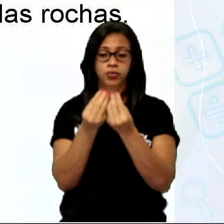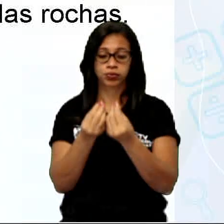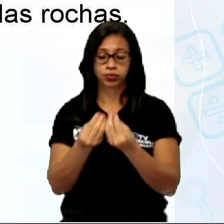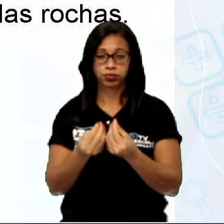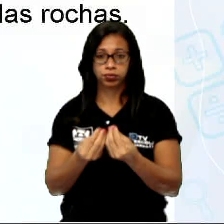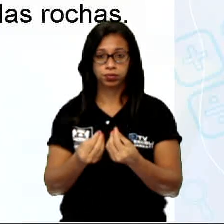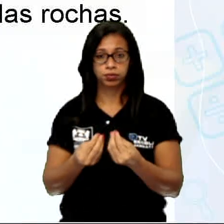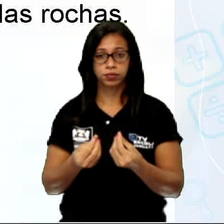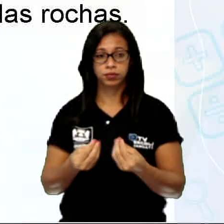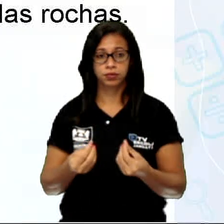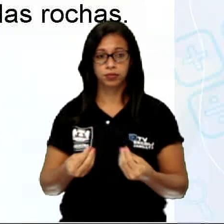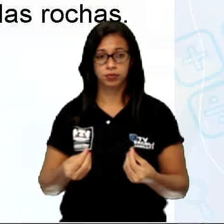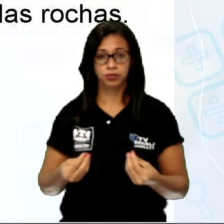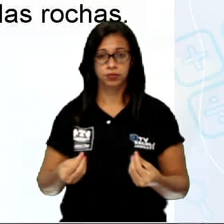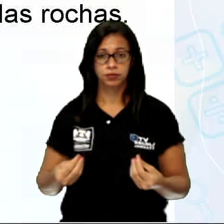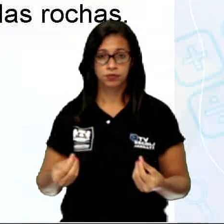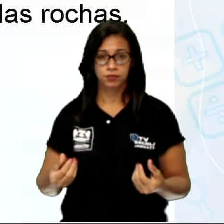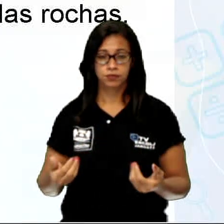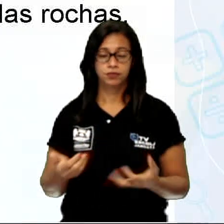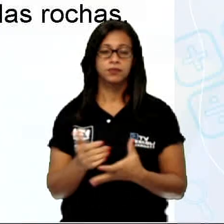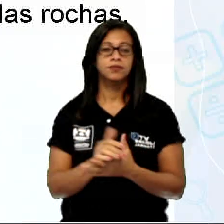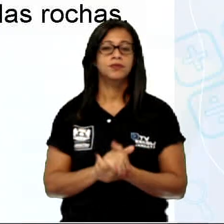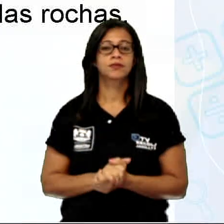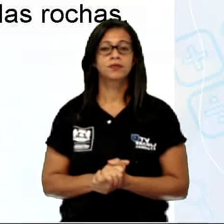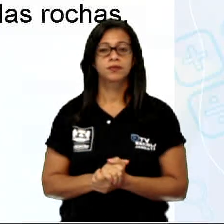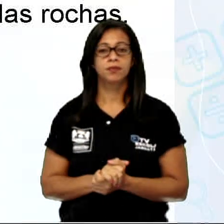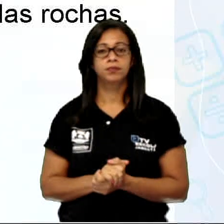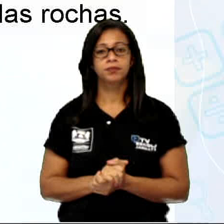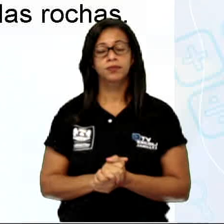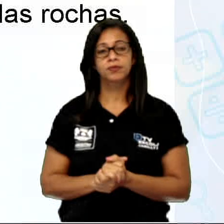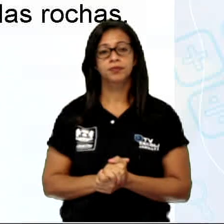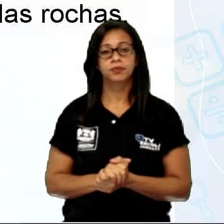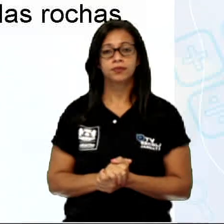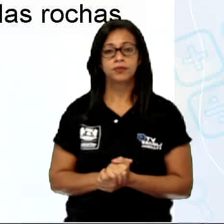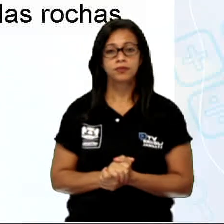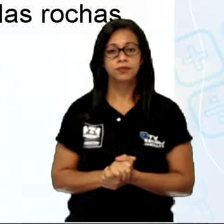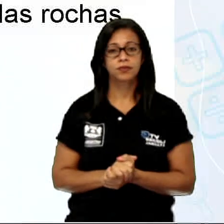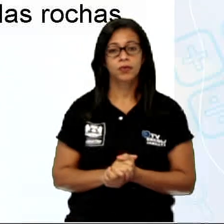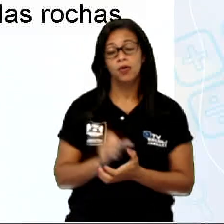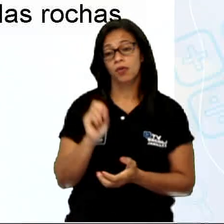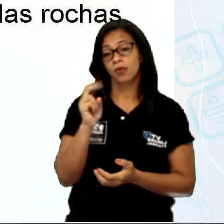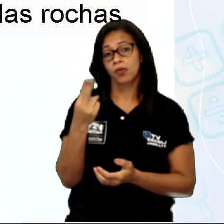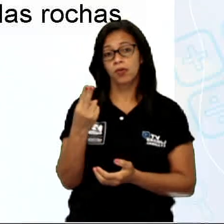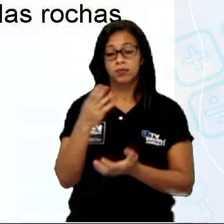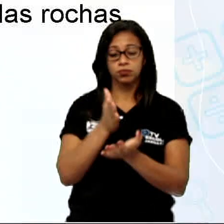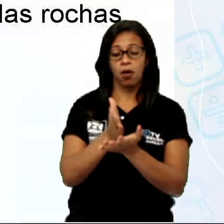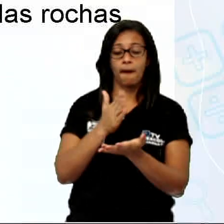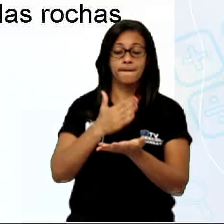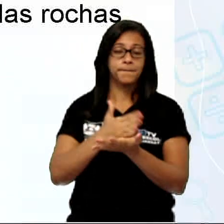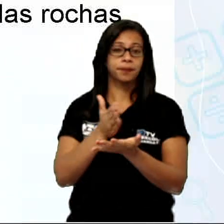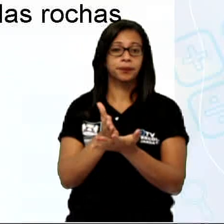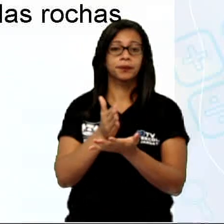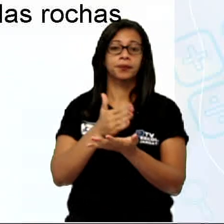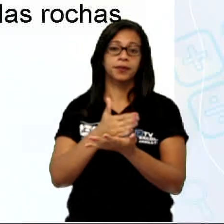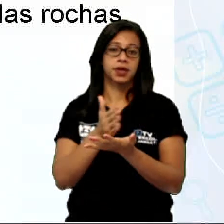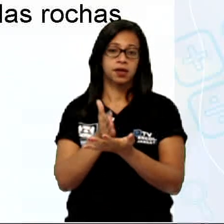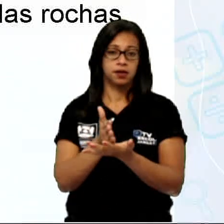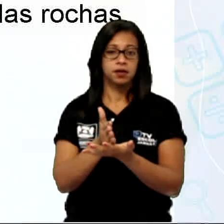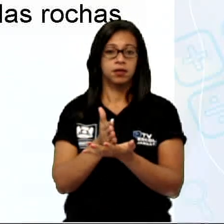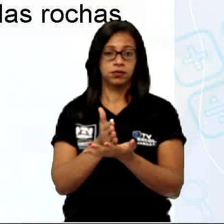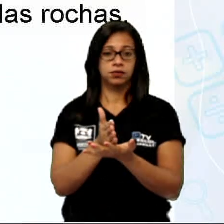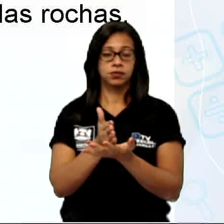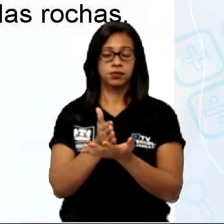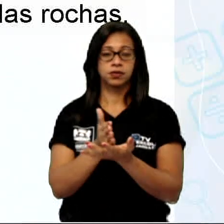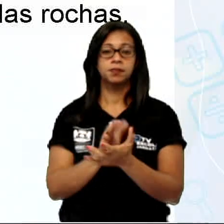rochas são desagregadas ou quando elas se tornam em partículas. O solo ele pode ser dividido.